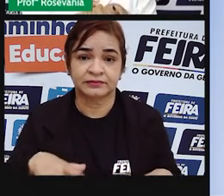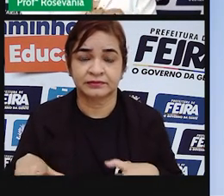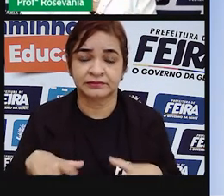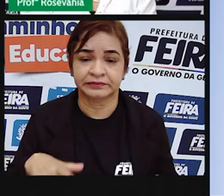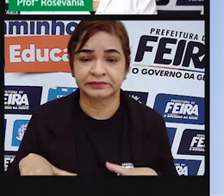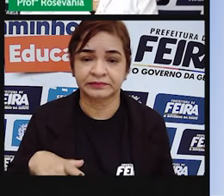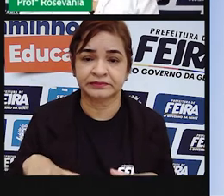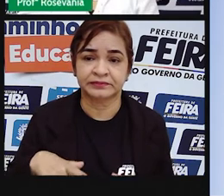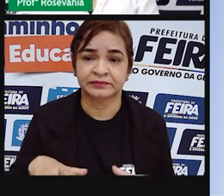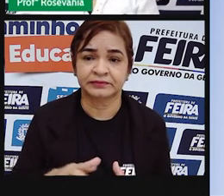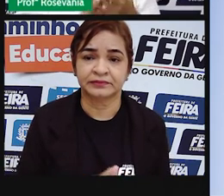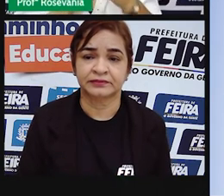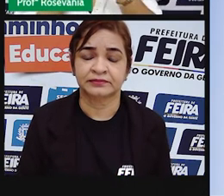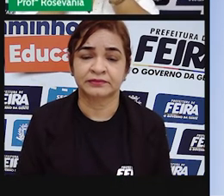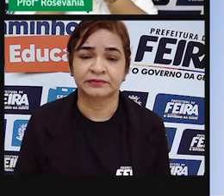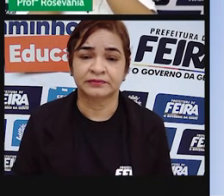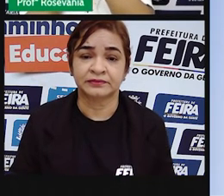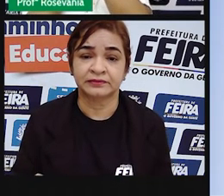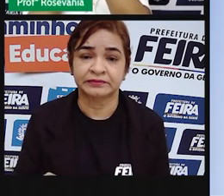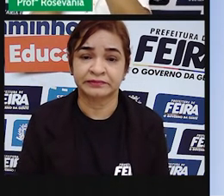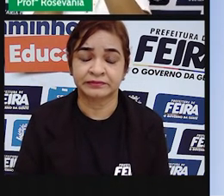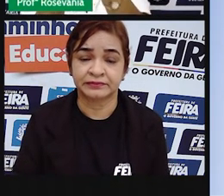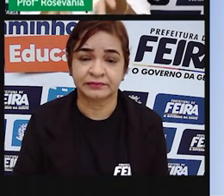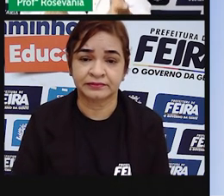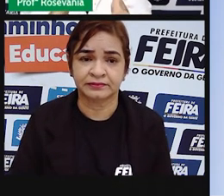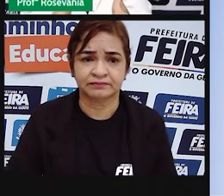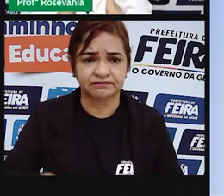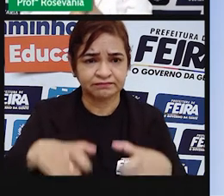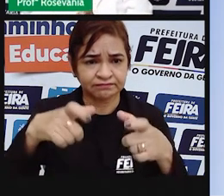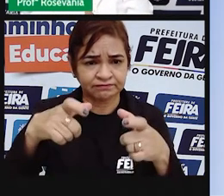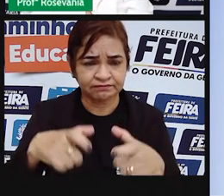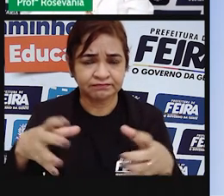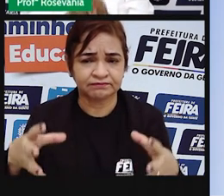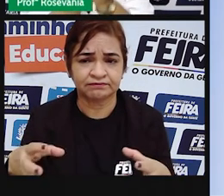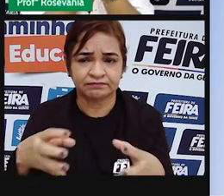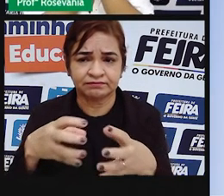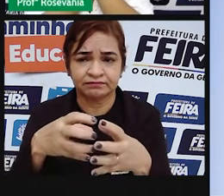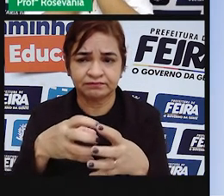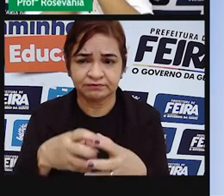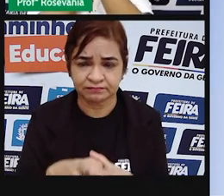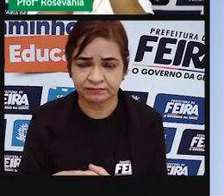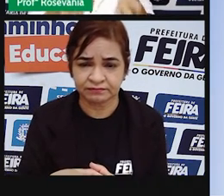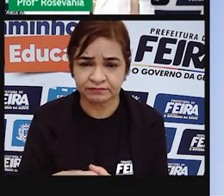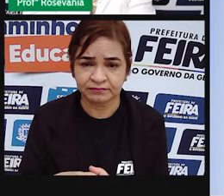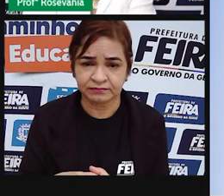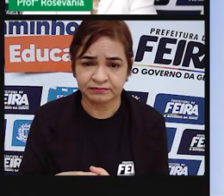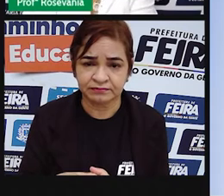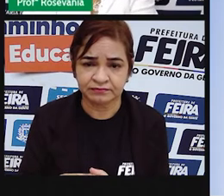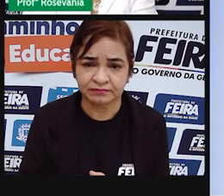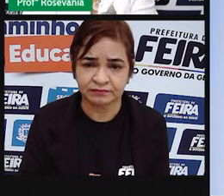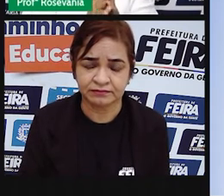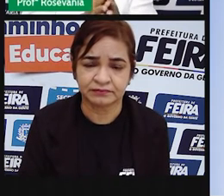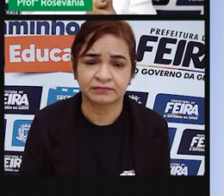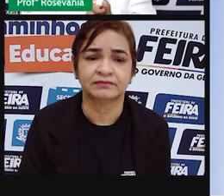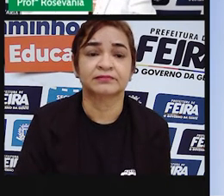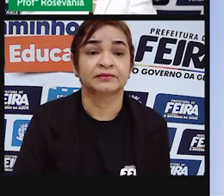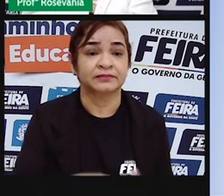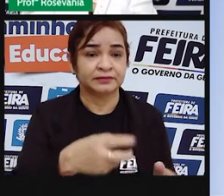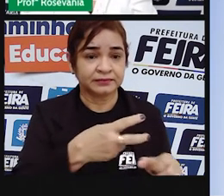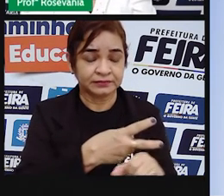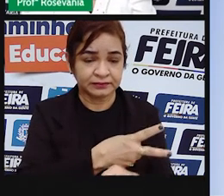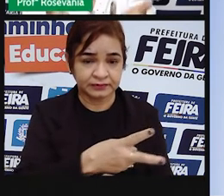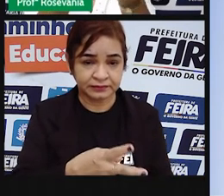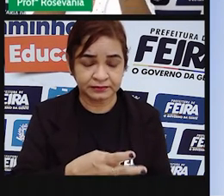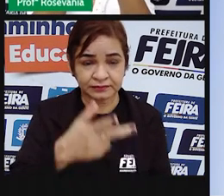quando você fala de um polo de atração você também fala de um polo de repulsão tem um polo que eu expulso as